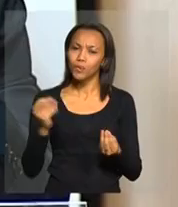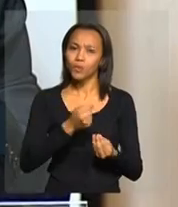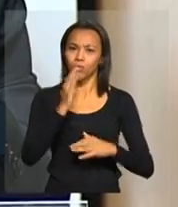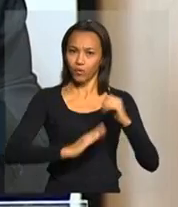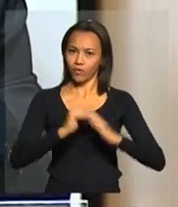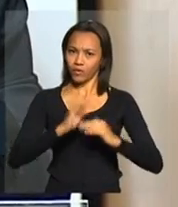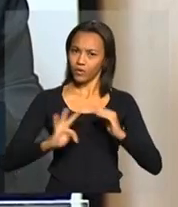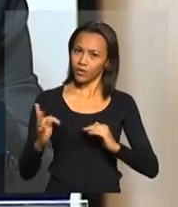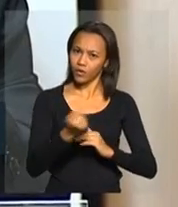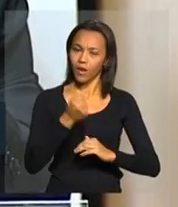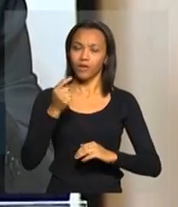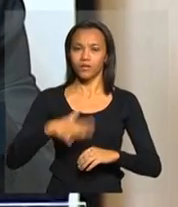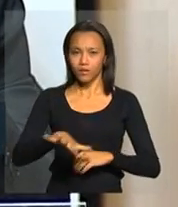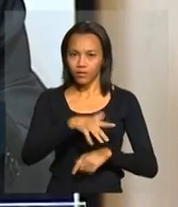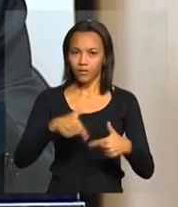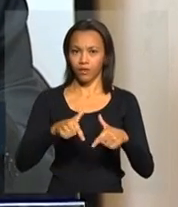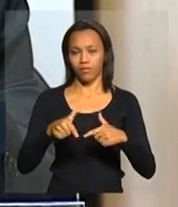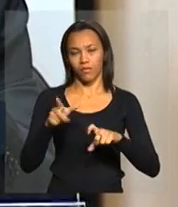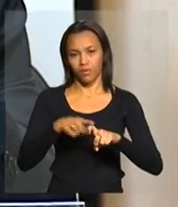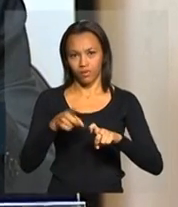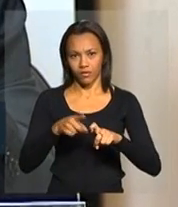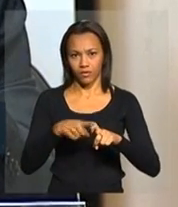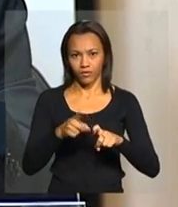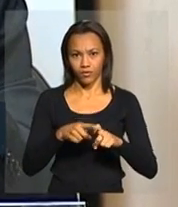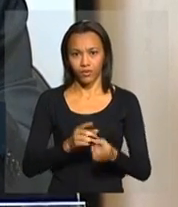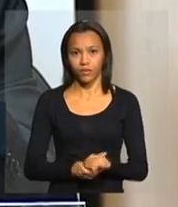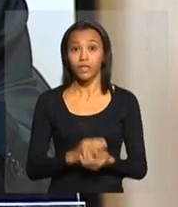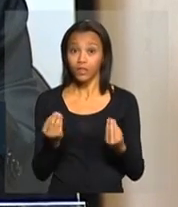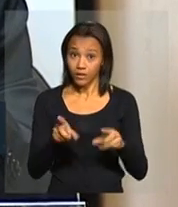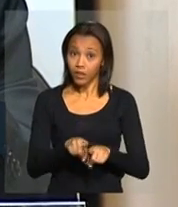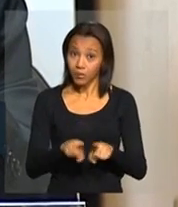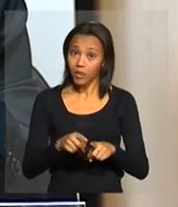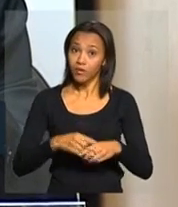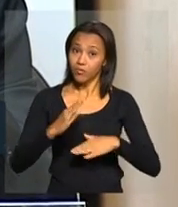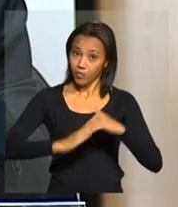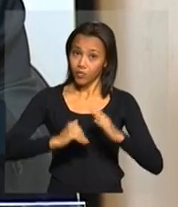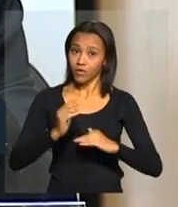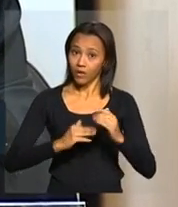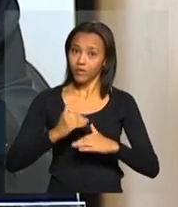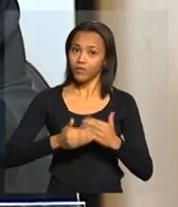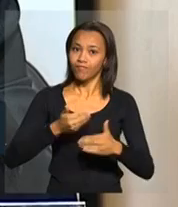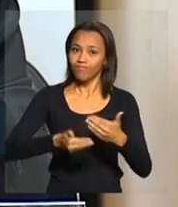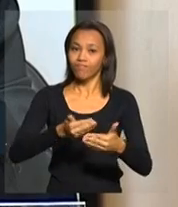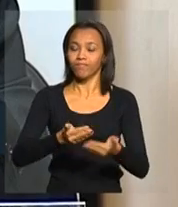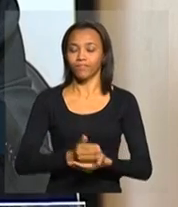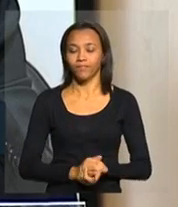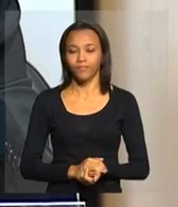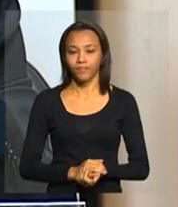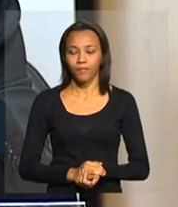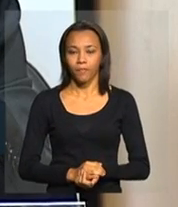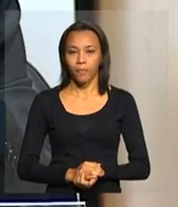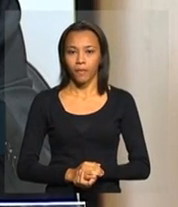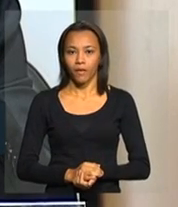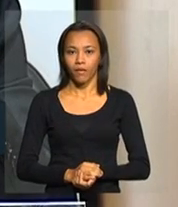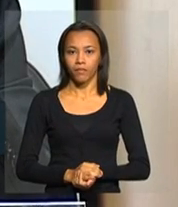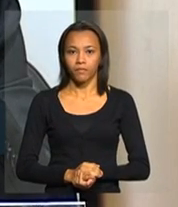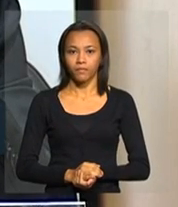pelo conjunto de profissionais que trabalham com o processo de doação e transplantes. Pode passar o primeiro